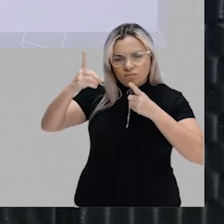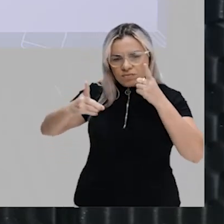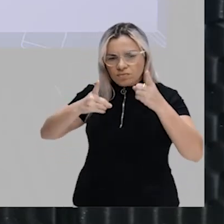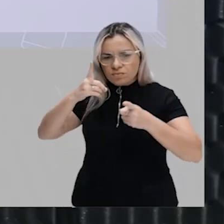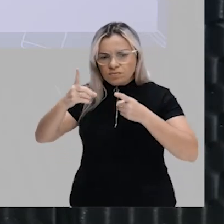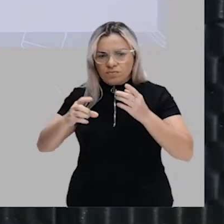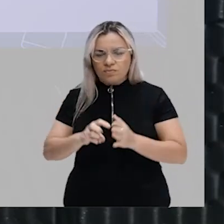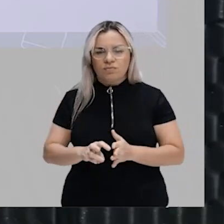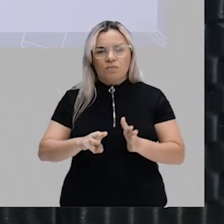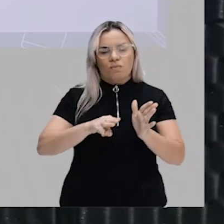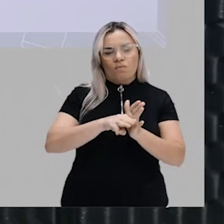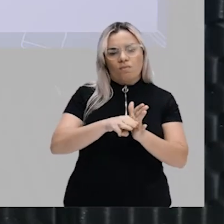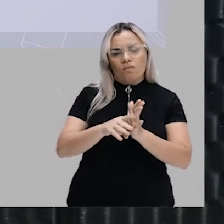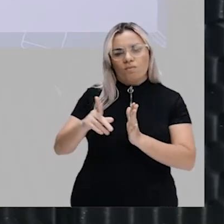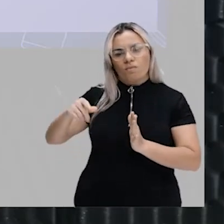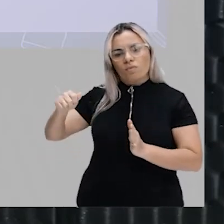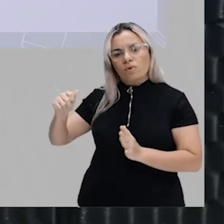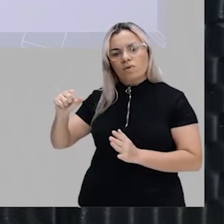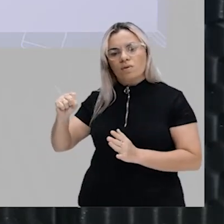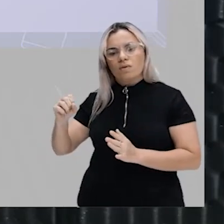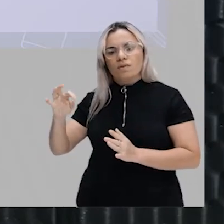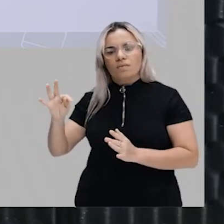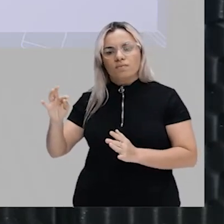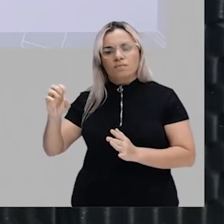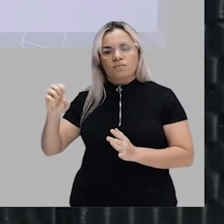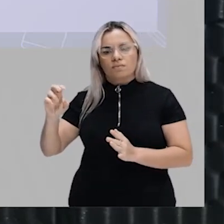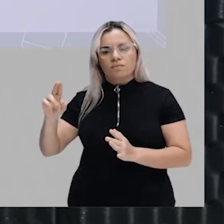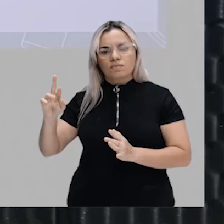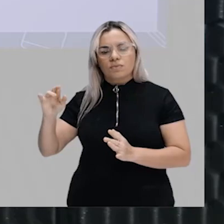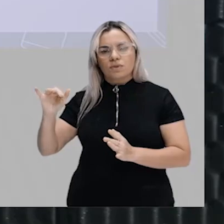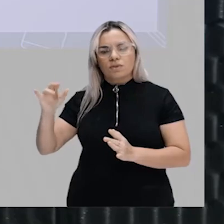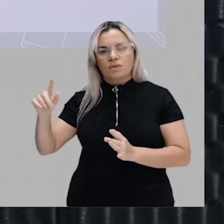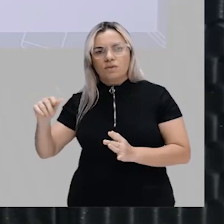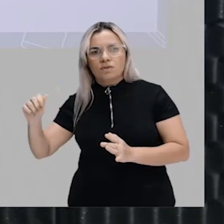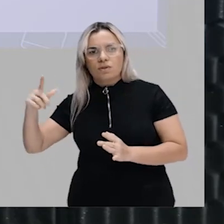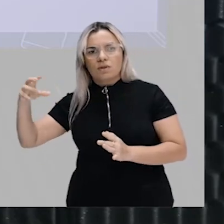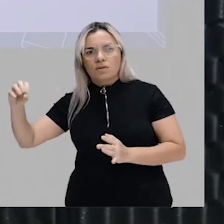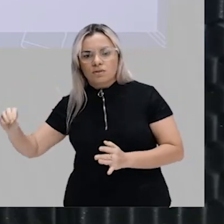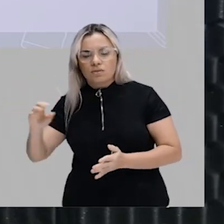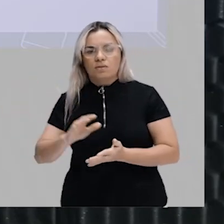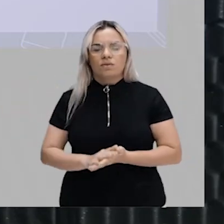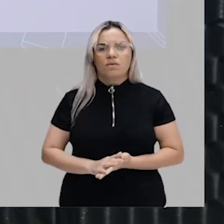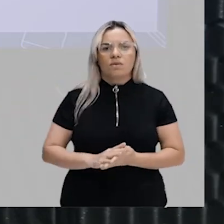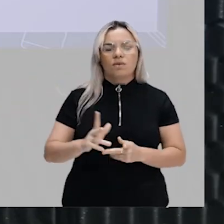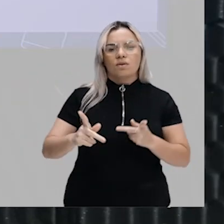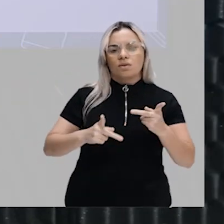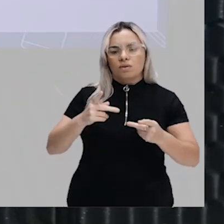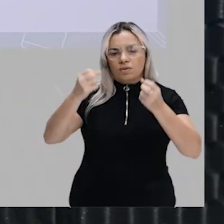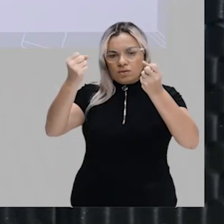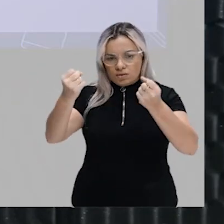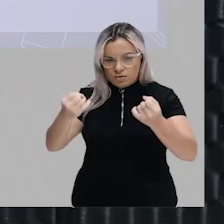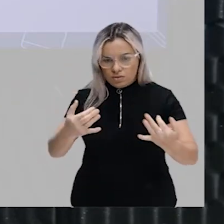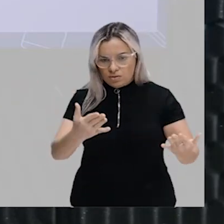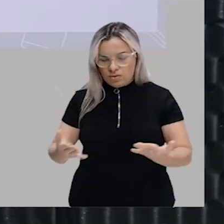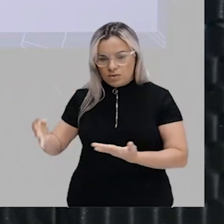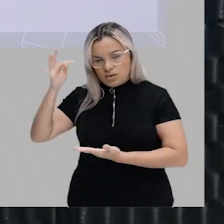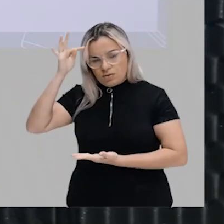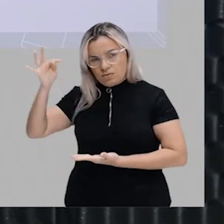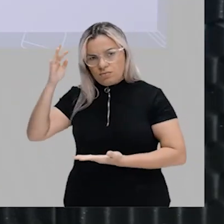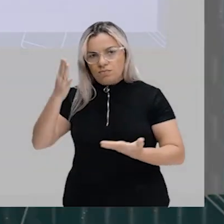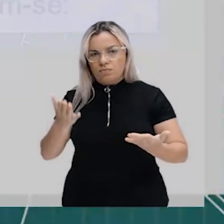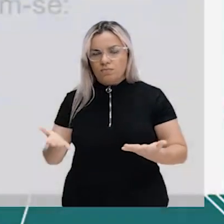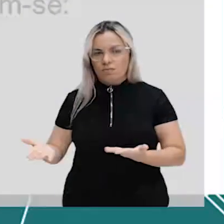essa metodologia aqui, a pasteurização. E aí nós vamos falar um pouco sobre o Louis Pasteur, tá, pessoal? Quem